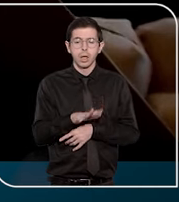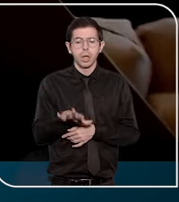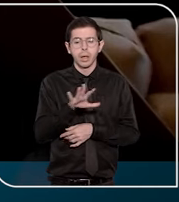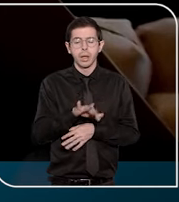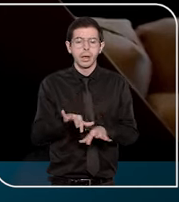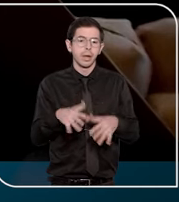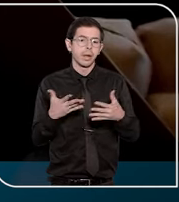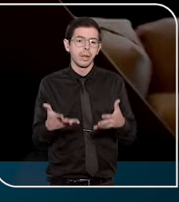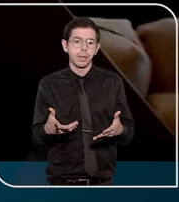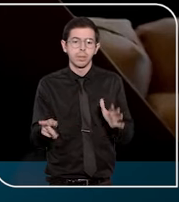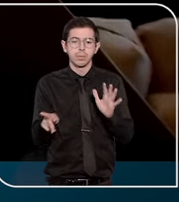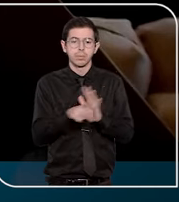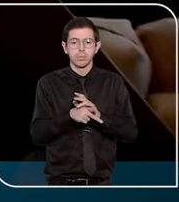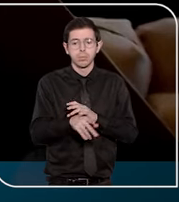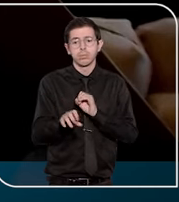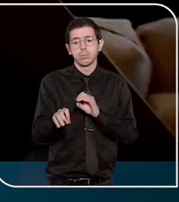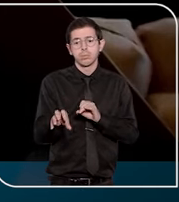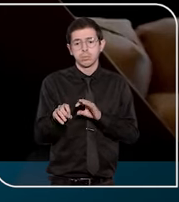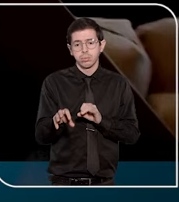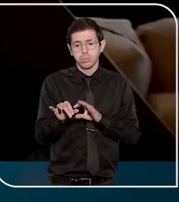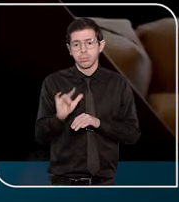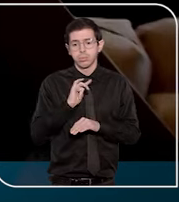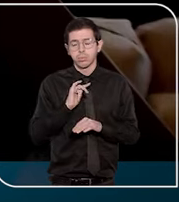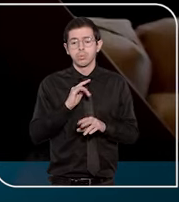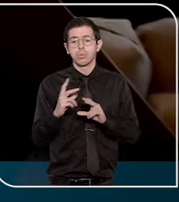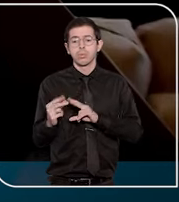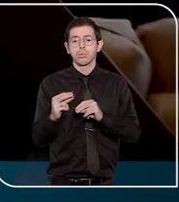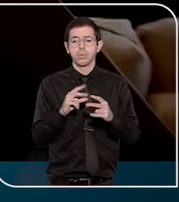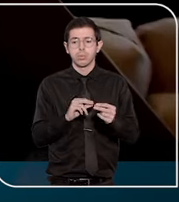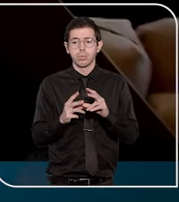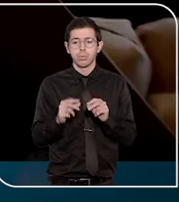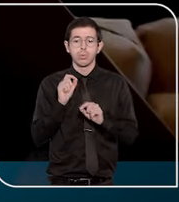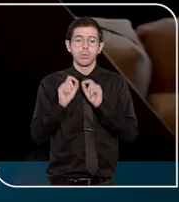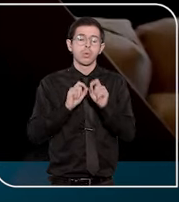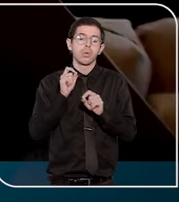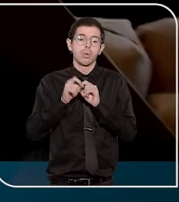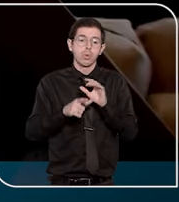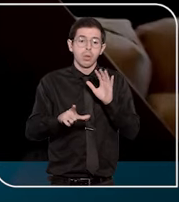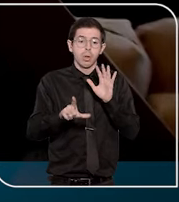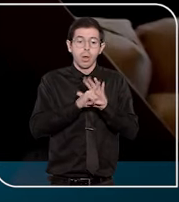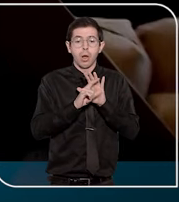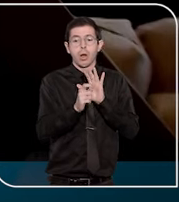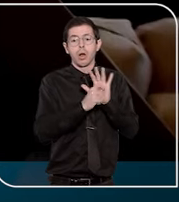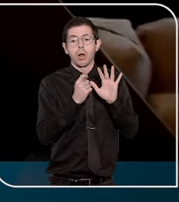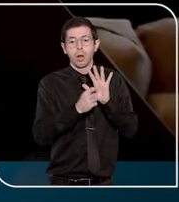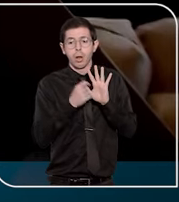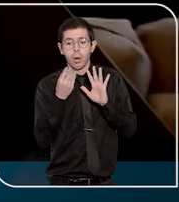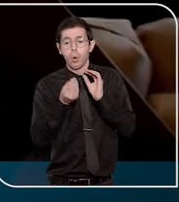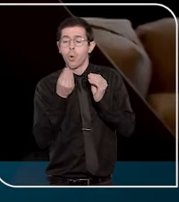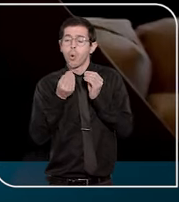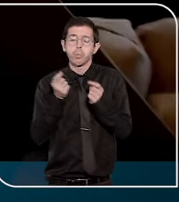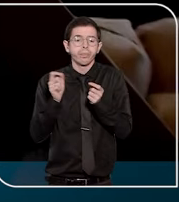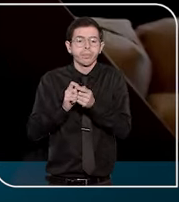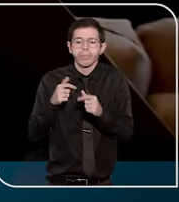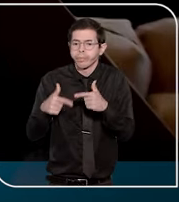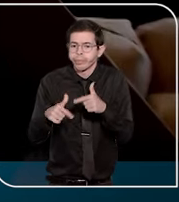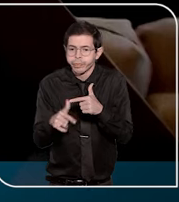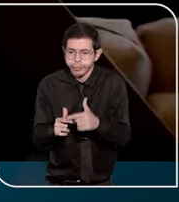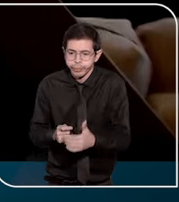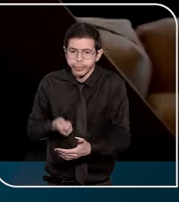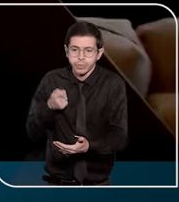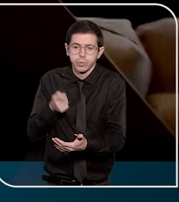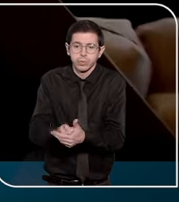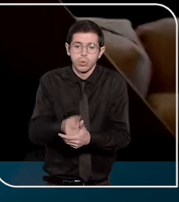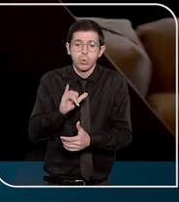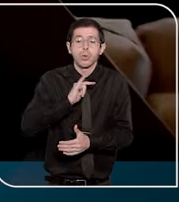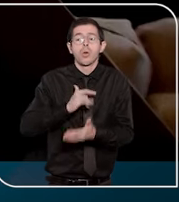digamos, acadêmico até, em que a gente está conversando sobre o que o legislador escreveu, como que nós estamos aplicando isso na prática, o que a jurisprudência